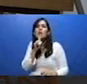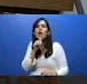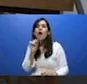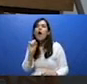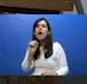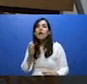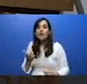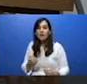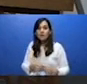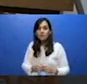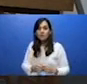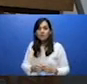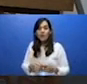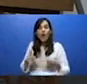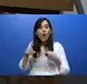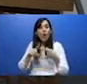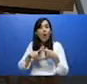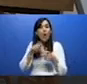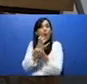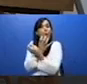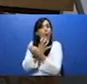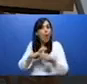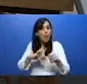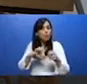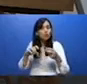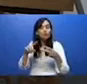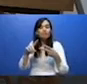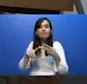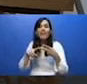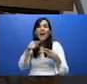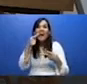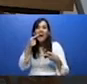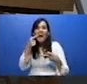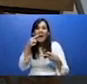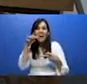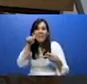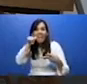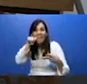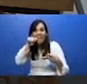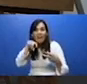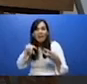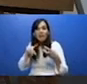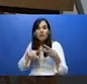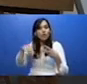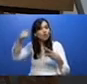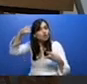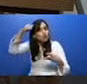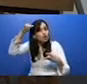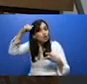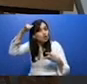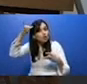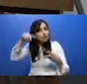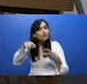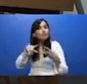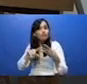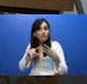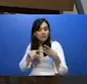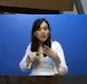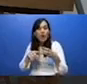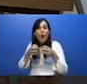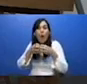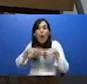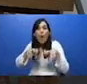fósseis? Pedaços de ossos, dentes, chifres, até mesmo ovos,